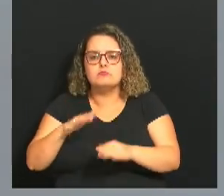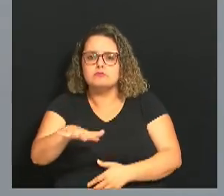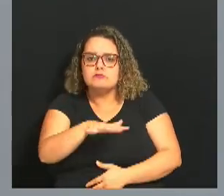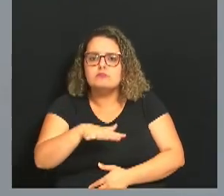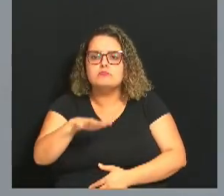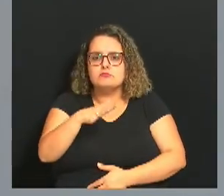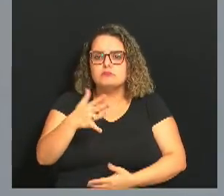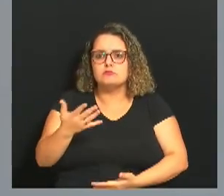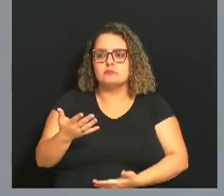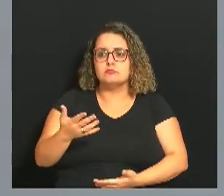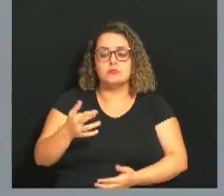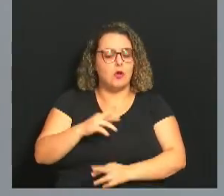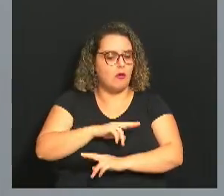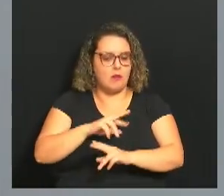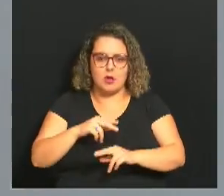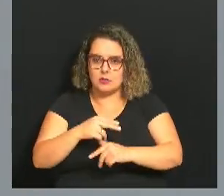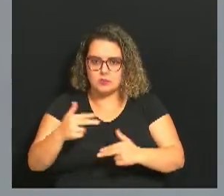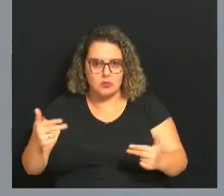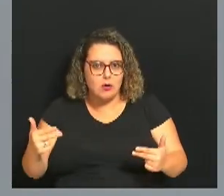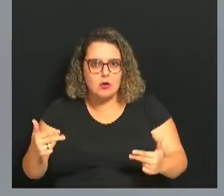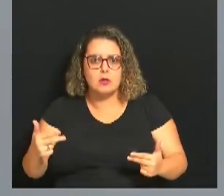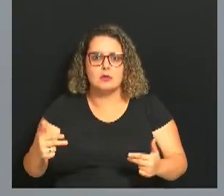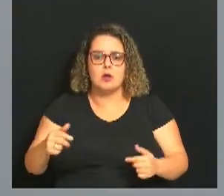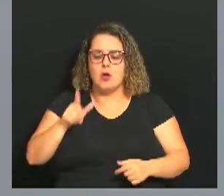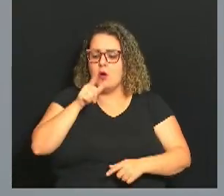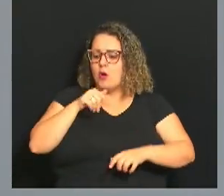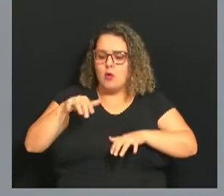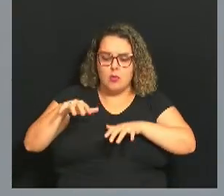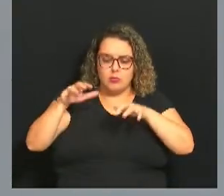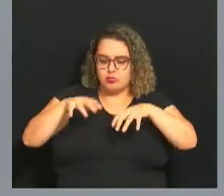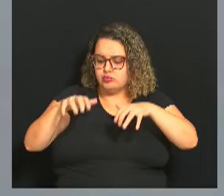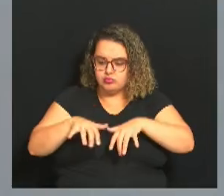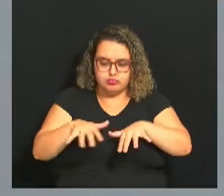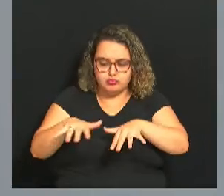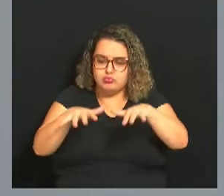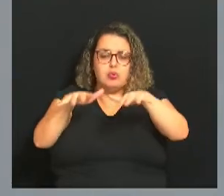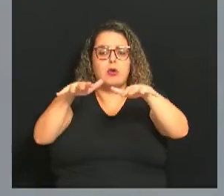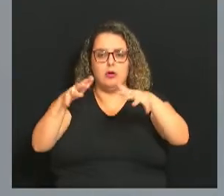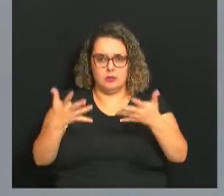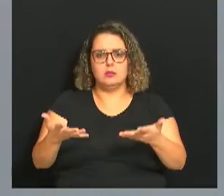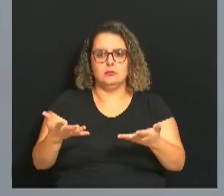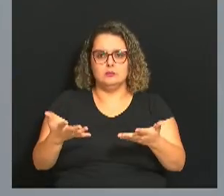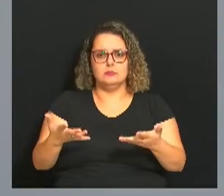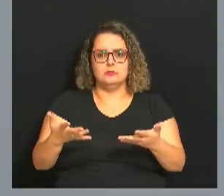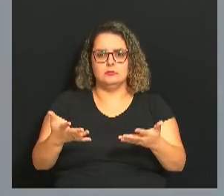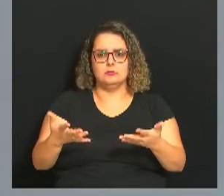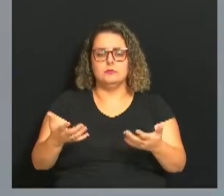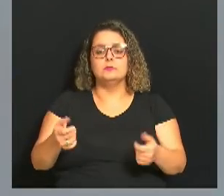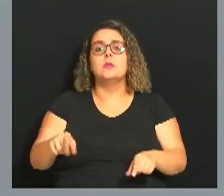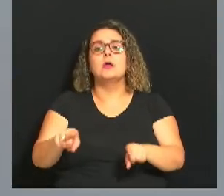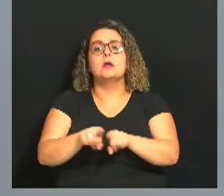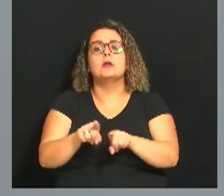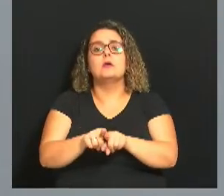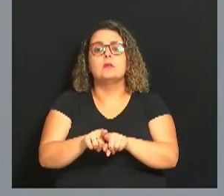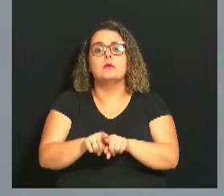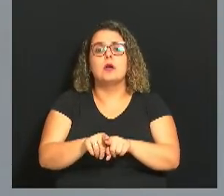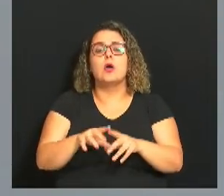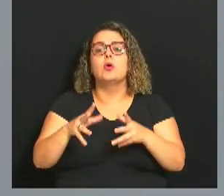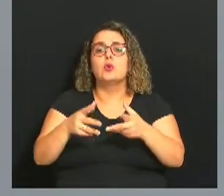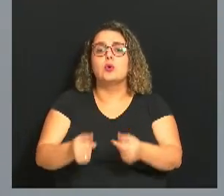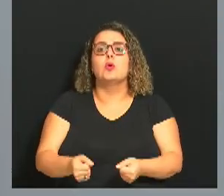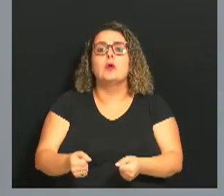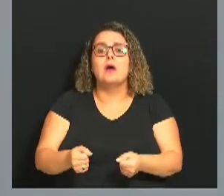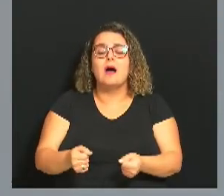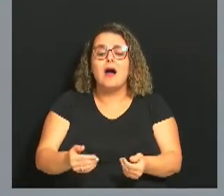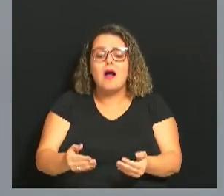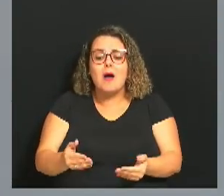determinados fenômenos, como a inundação, os movimentos de massa, e também tem estudos relacionados principalmente à vulnerabilidade, então,